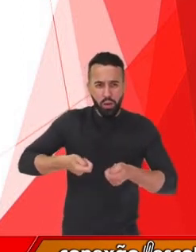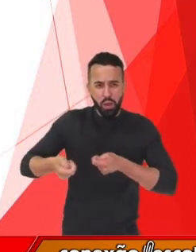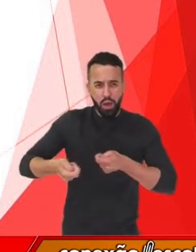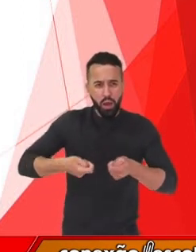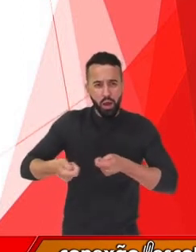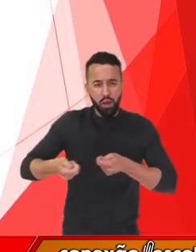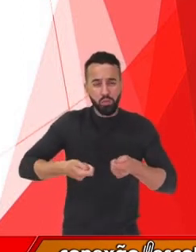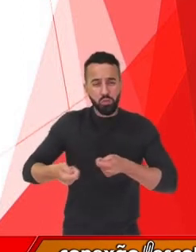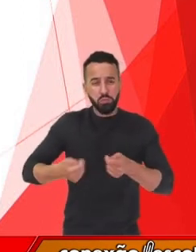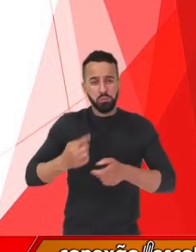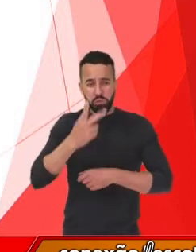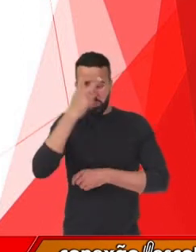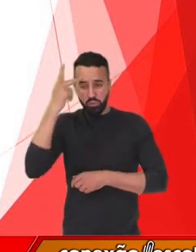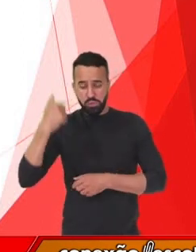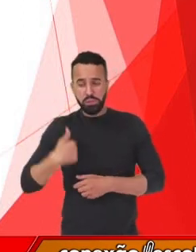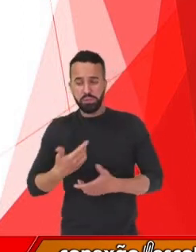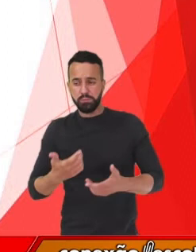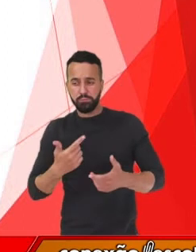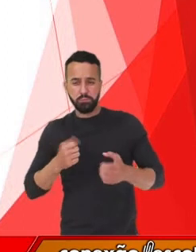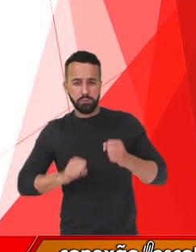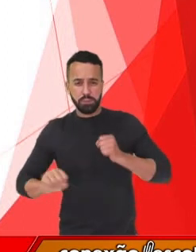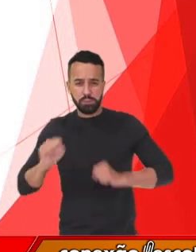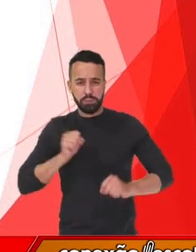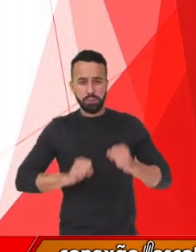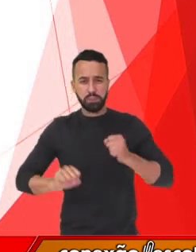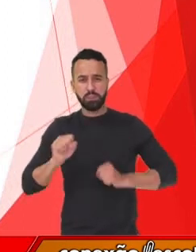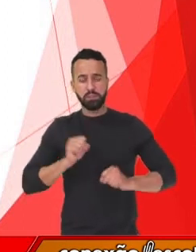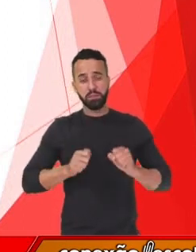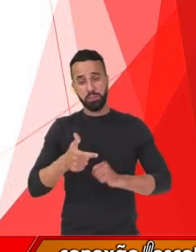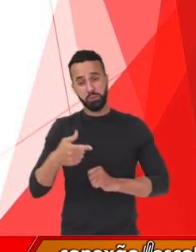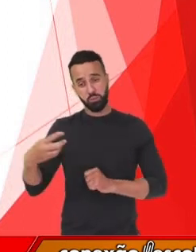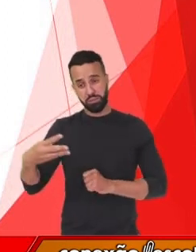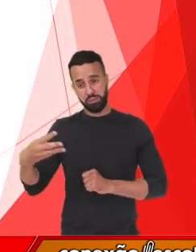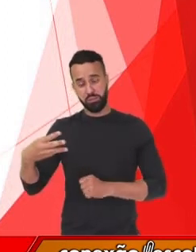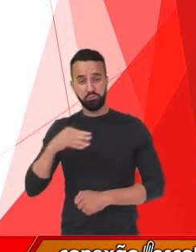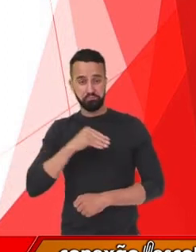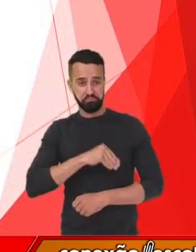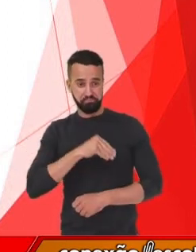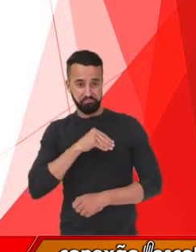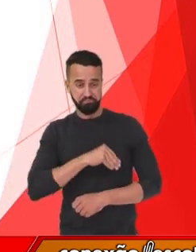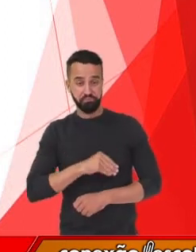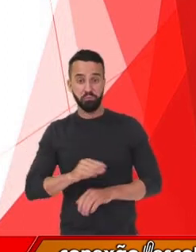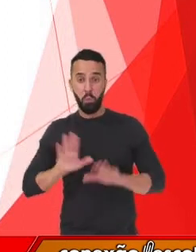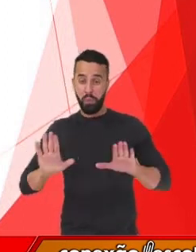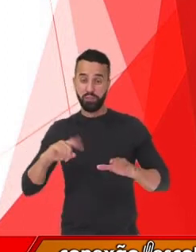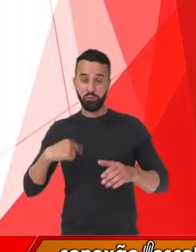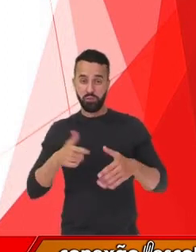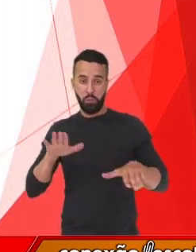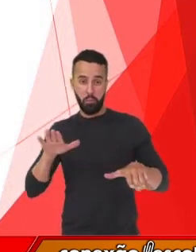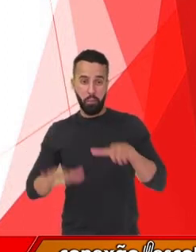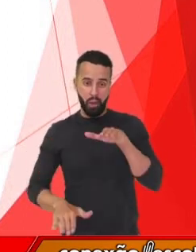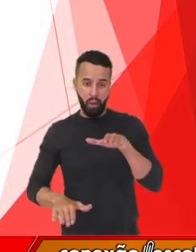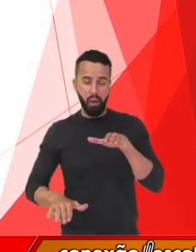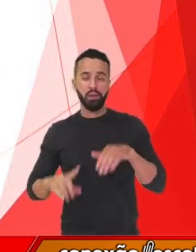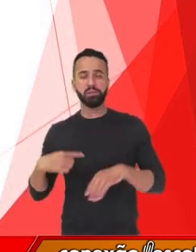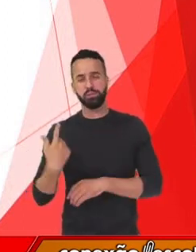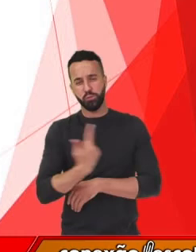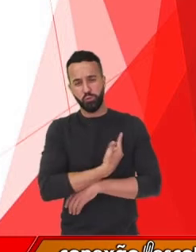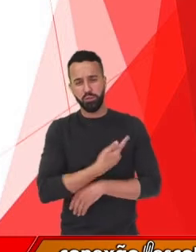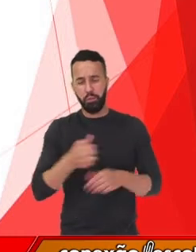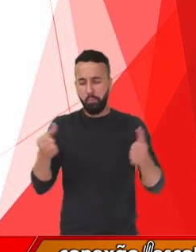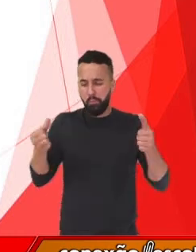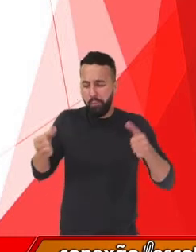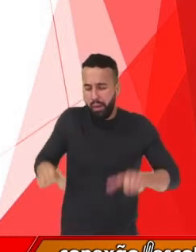terceiros, ansiando o 13º. Mas em desigualdade ainda estamos entre os